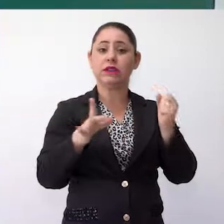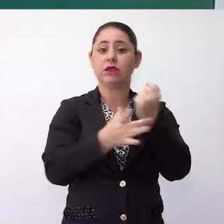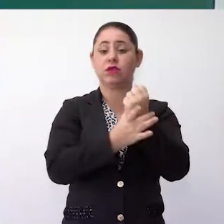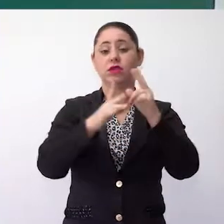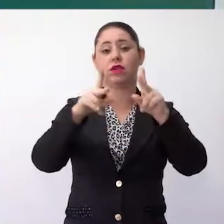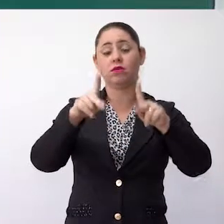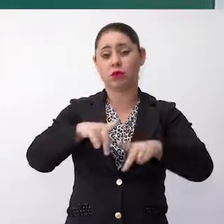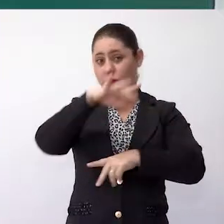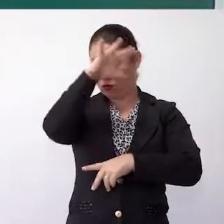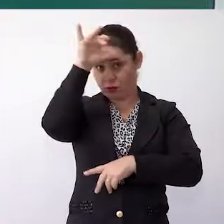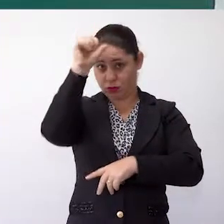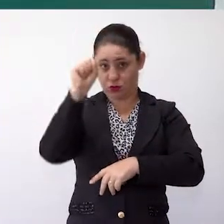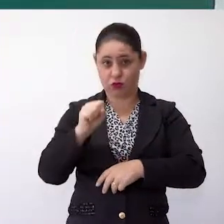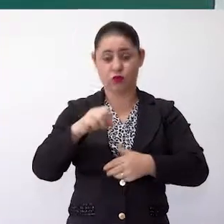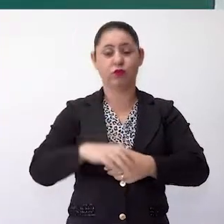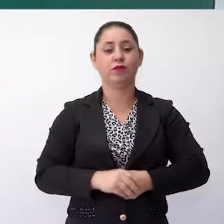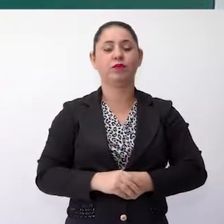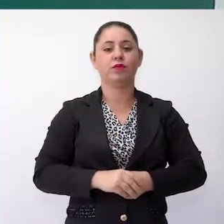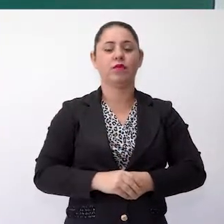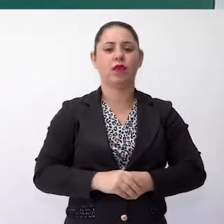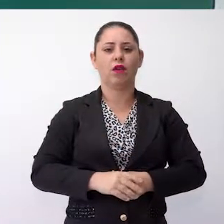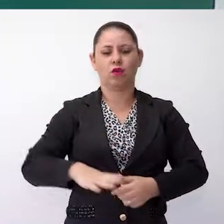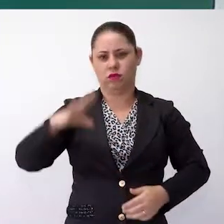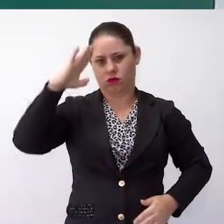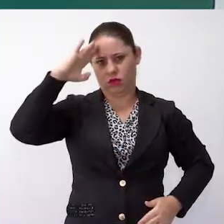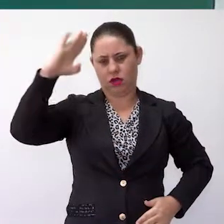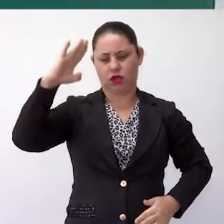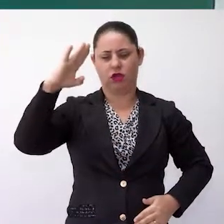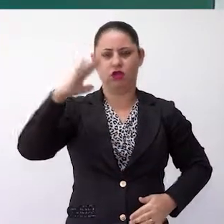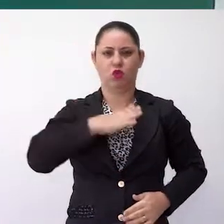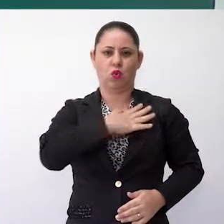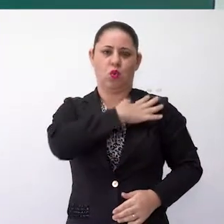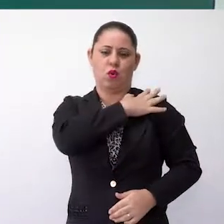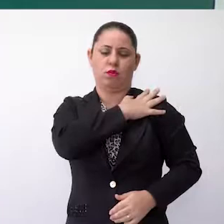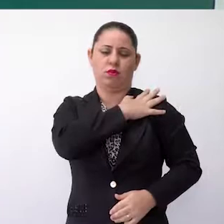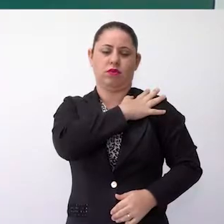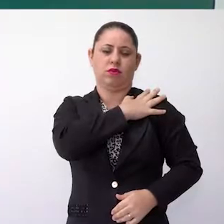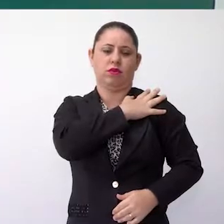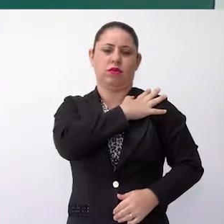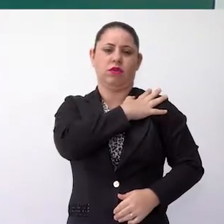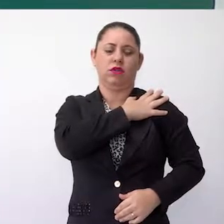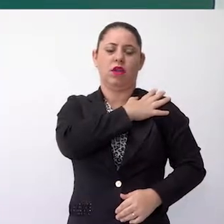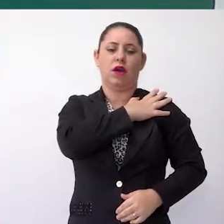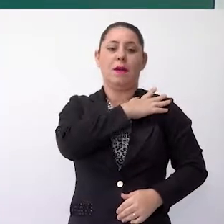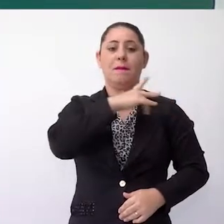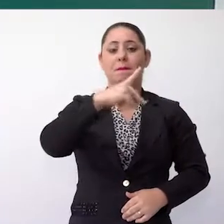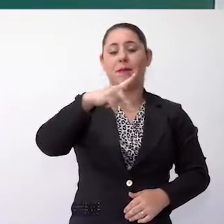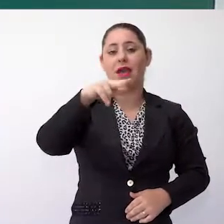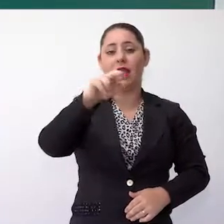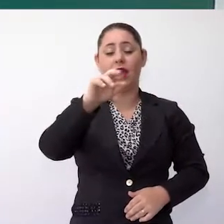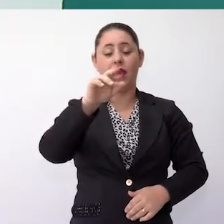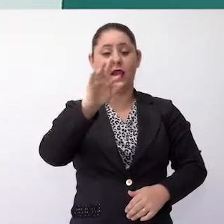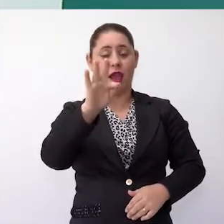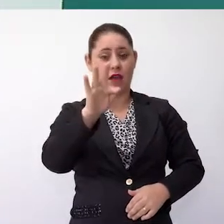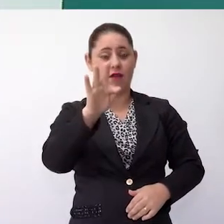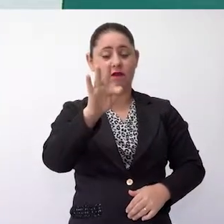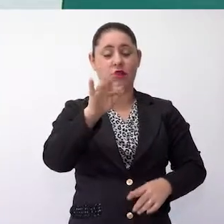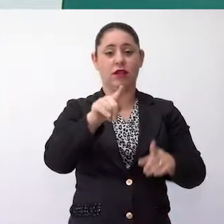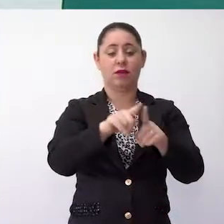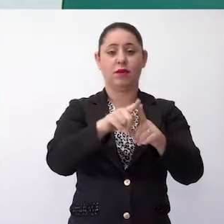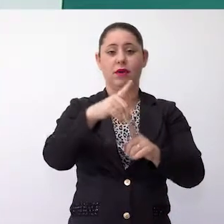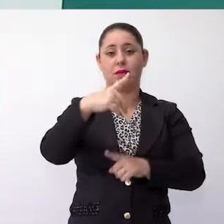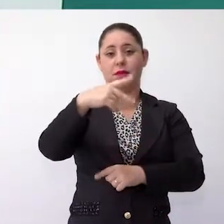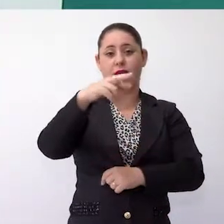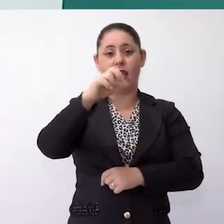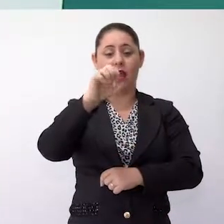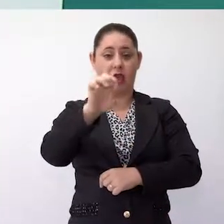segurança pública do Mato Grosso do Sul, o Tenente-Coronel, comandante da Polícia Militar Rodoviária Estadual, o Coronel